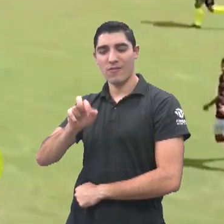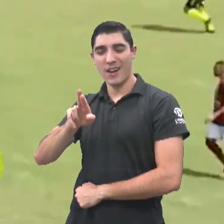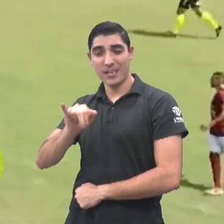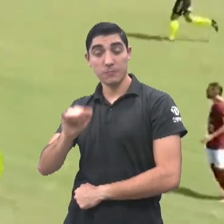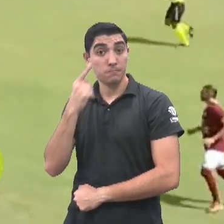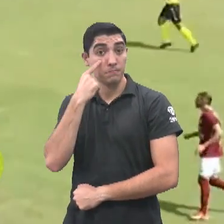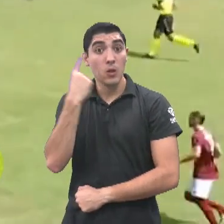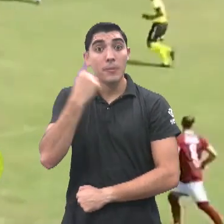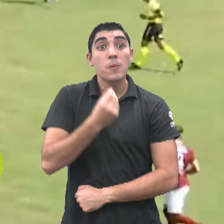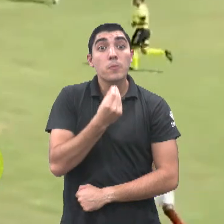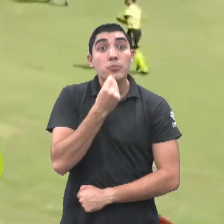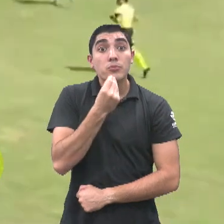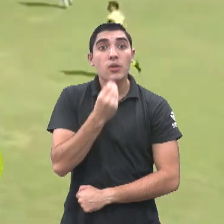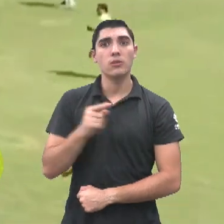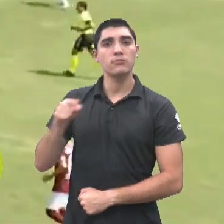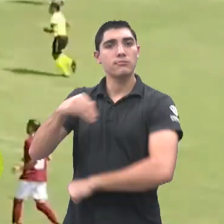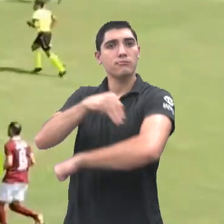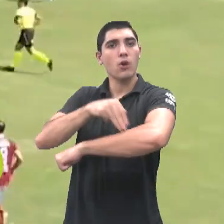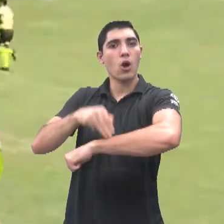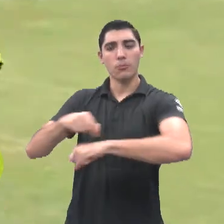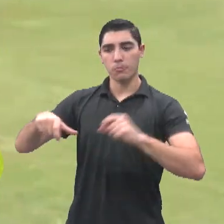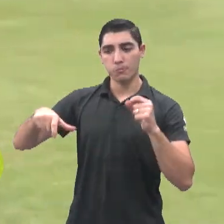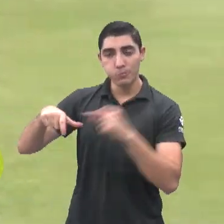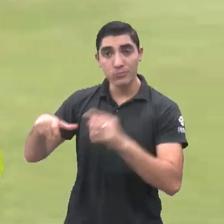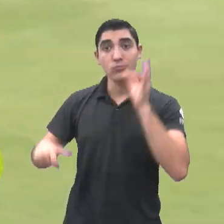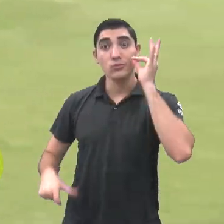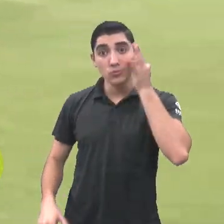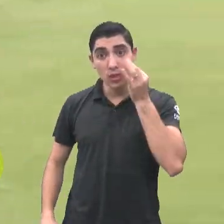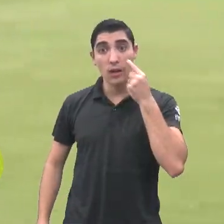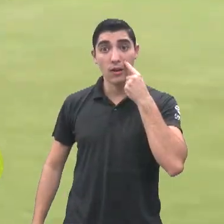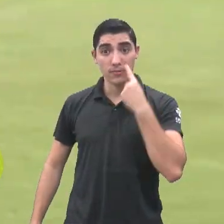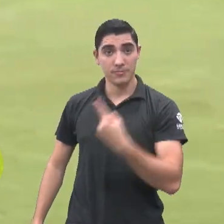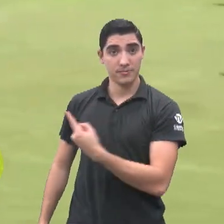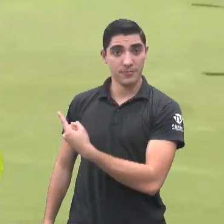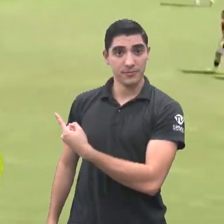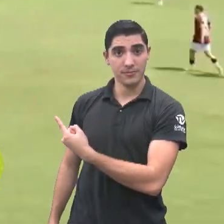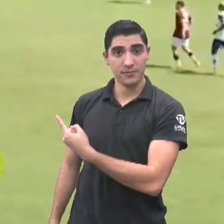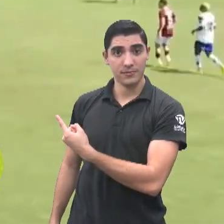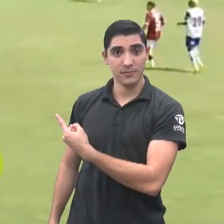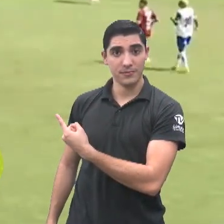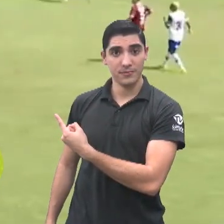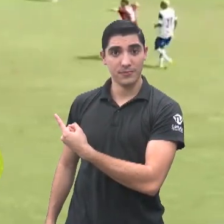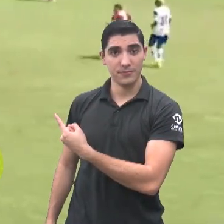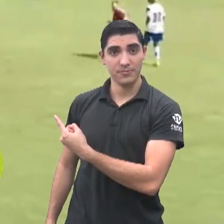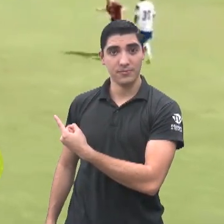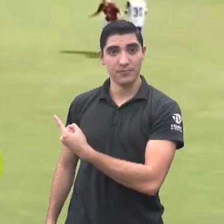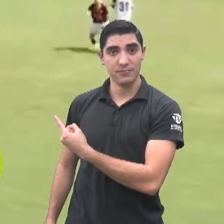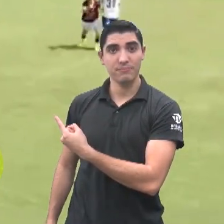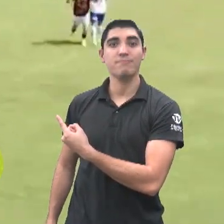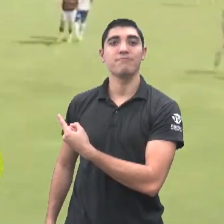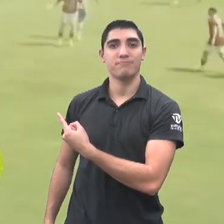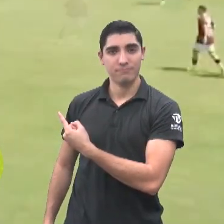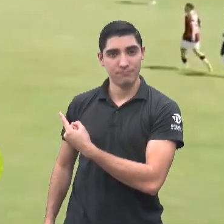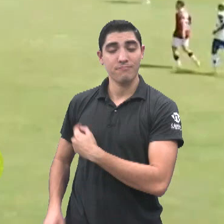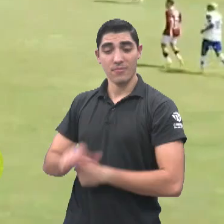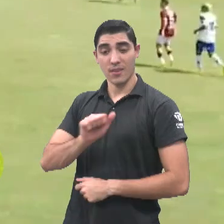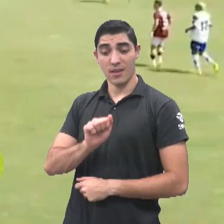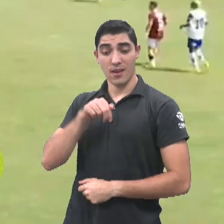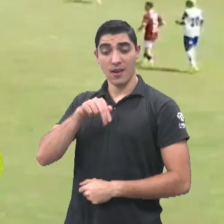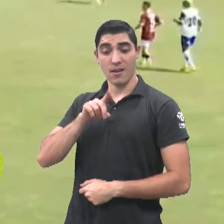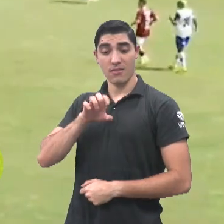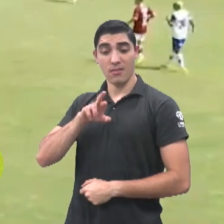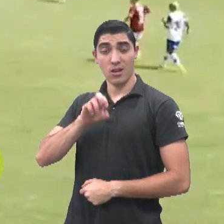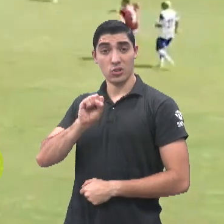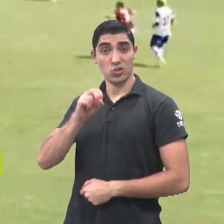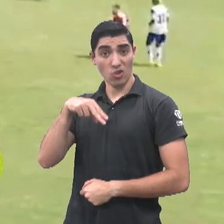saiu o primeiro gol do jogo. Pela esquerda, João Vitor achou Cezinha na linha de fundo. Ele cruzou rasteiro e Anderson Magrão chegou só